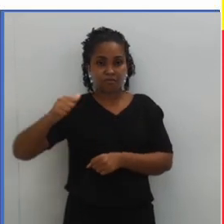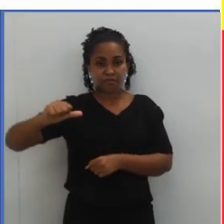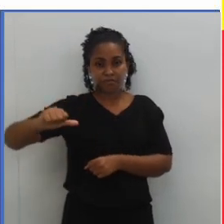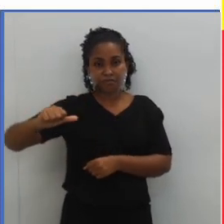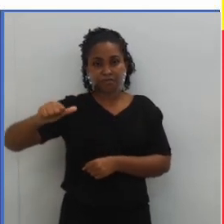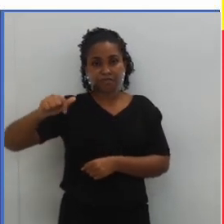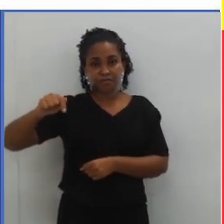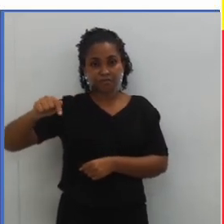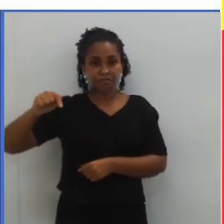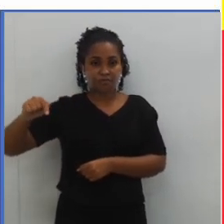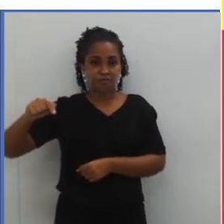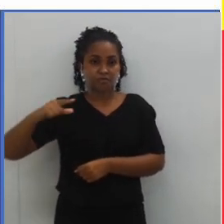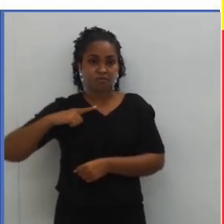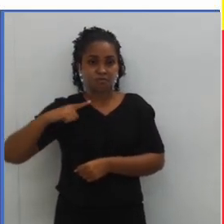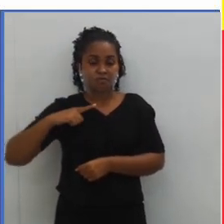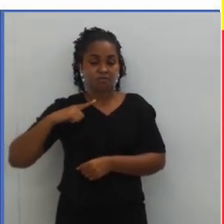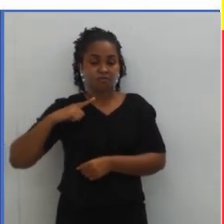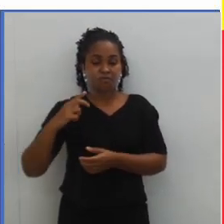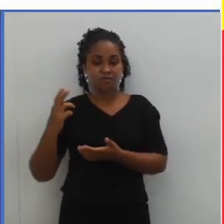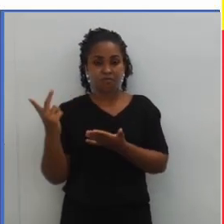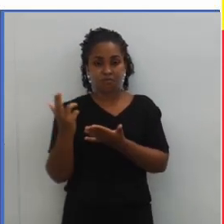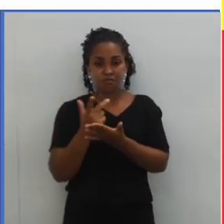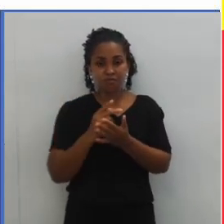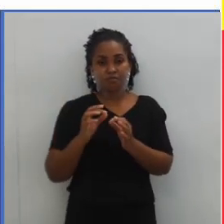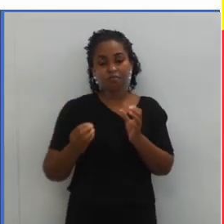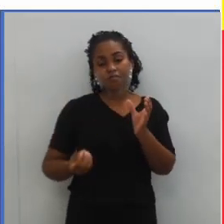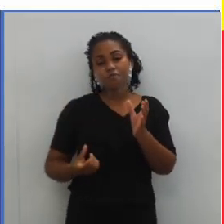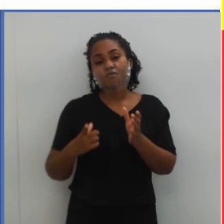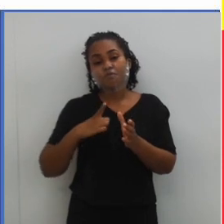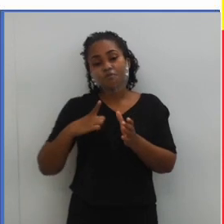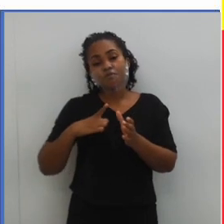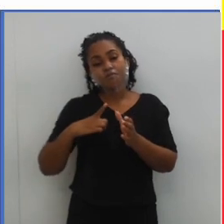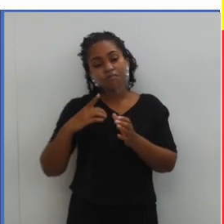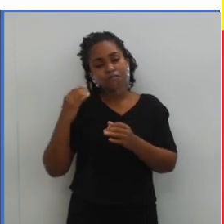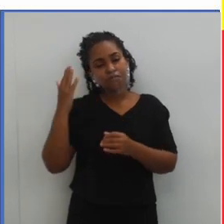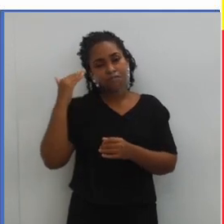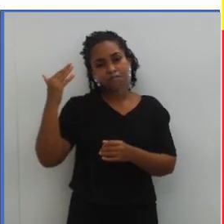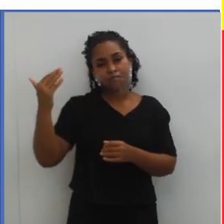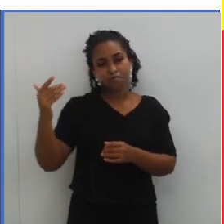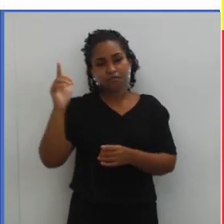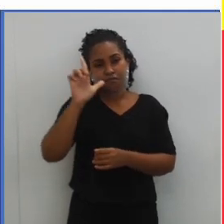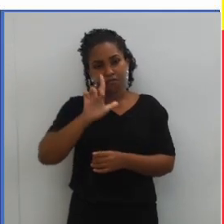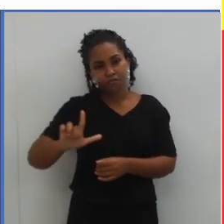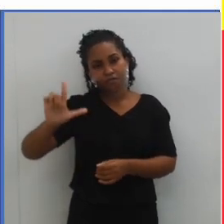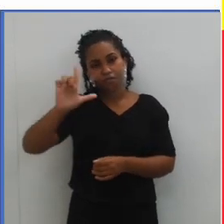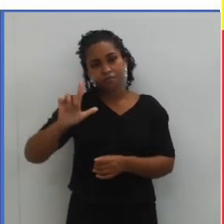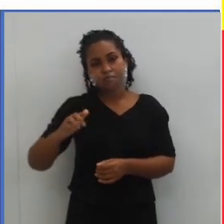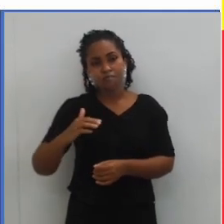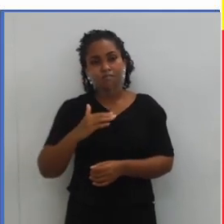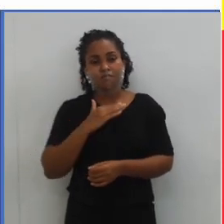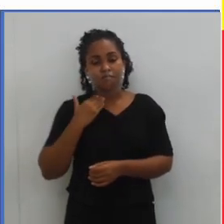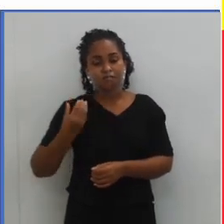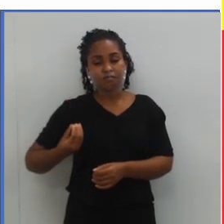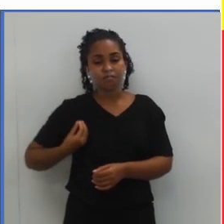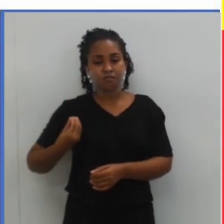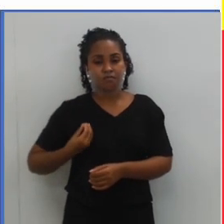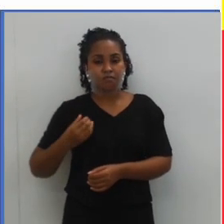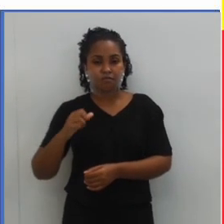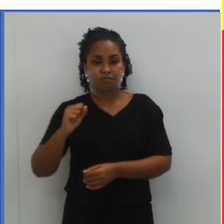Viana, que foi também um clássico da nossa literatura, né, Morte e Vida Severina, de João Cabral de Melo